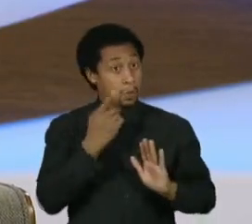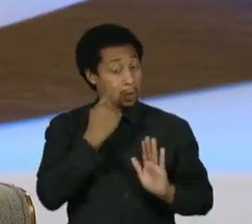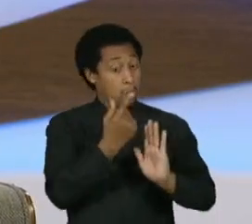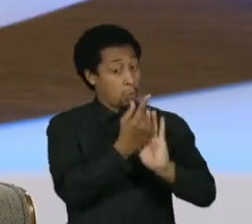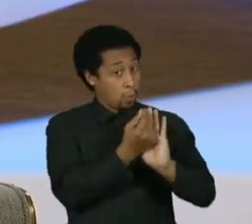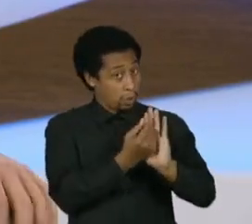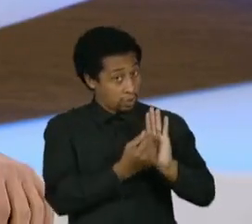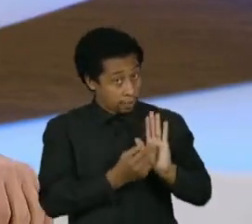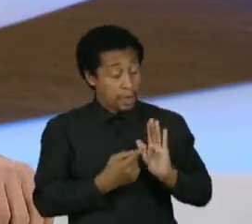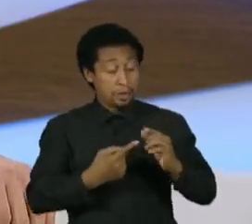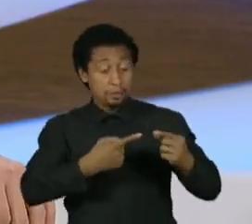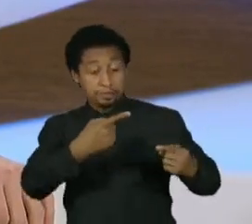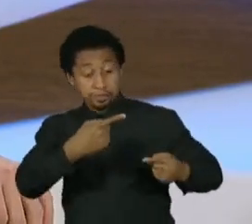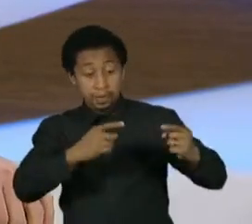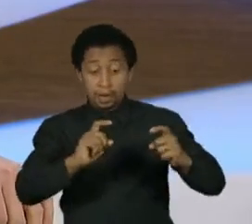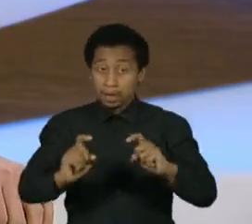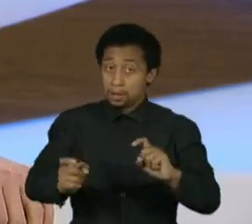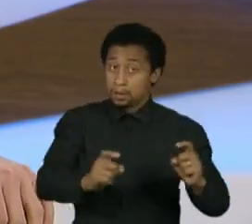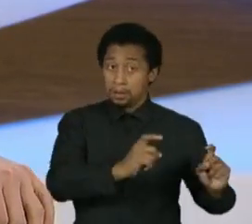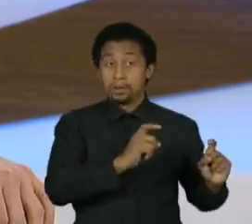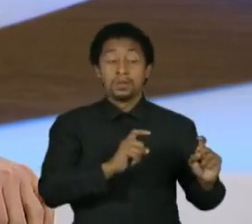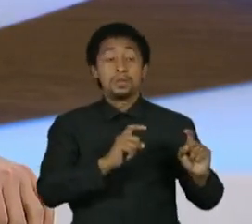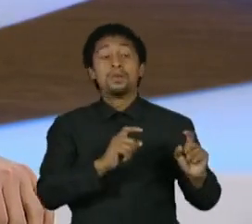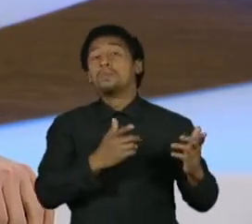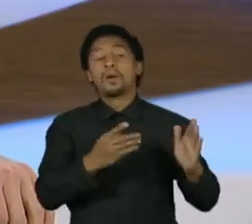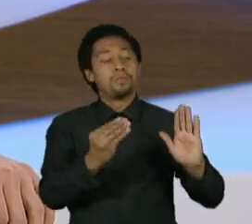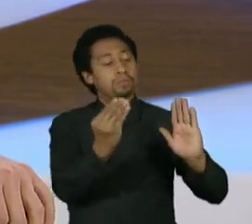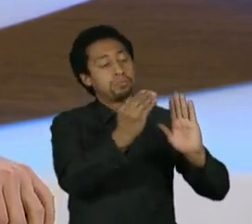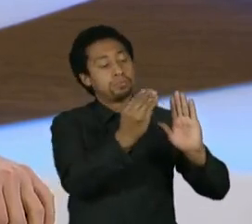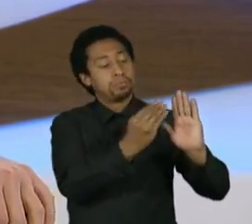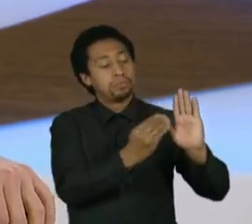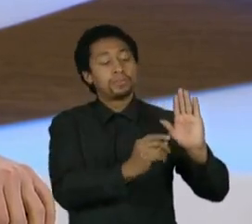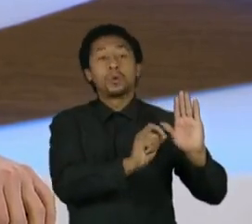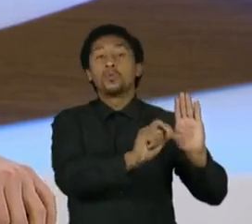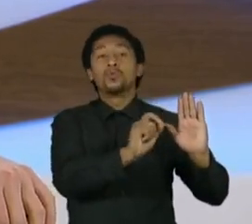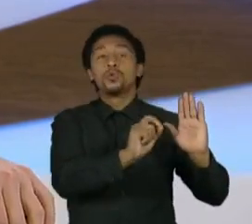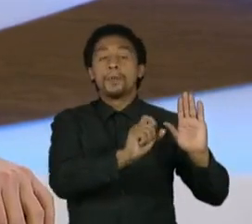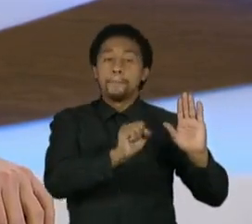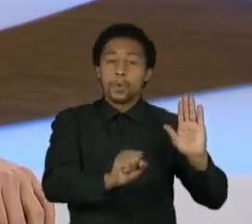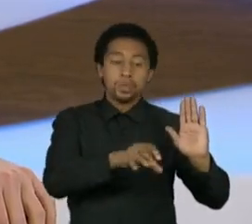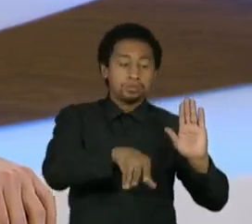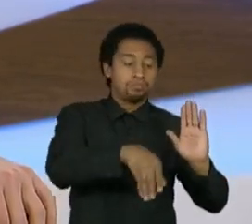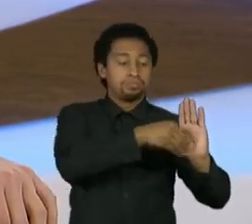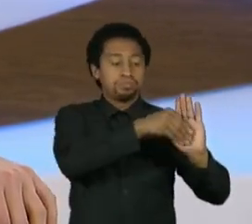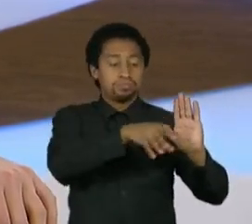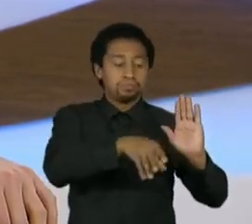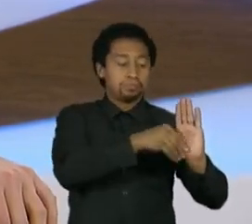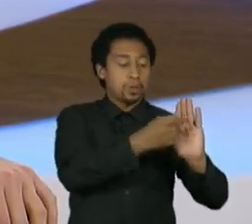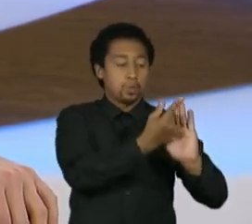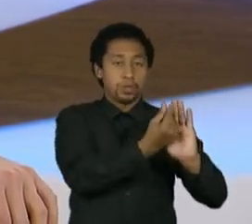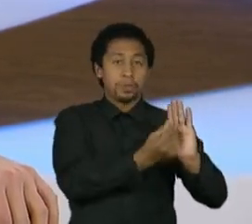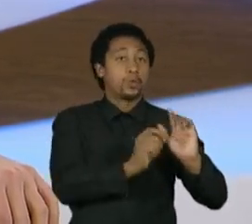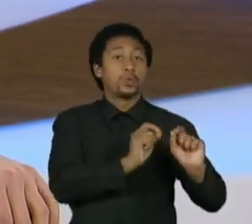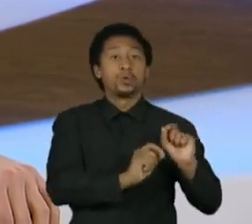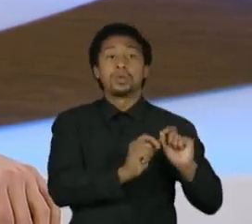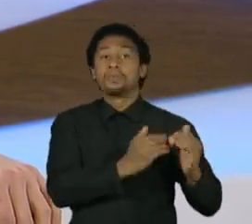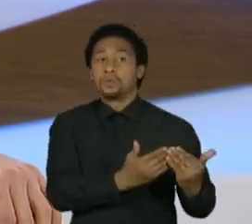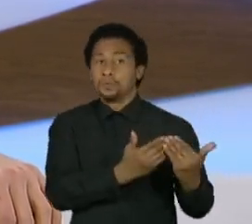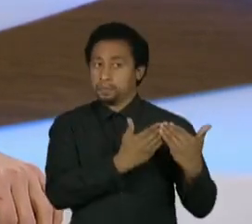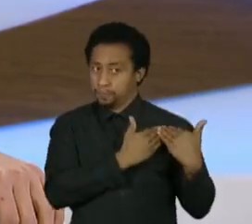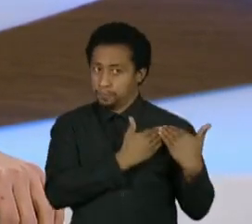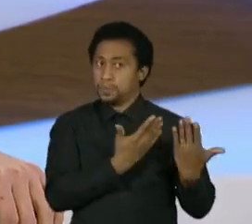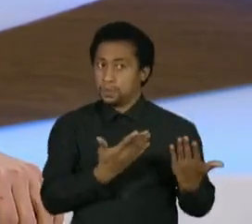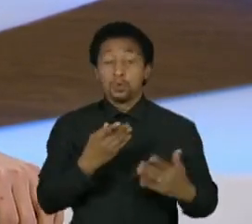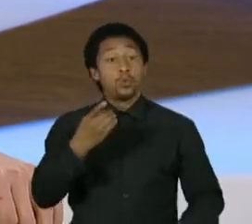da Comissão Mista de Orçamento de fazer as indicações que ele assume a responsabilidade. Quando um senador numa emenda individual, um deputado numa emenda